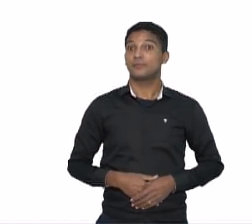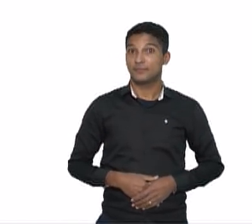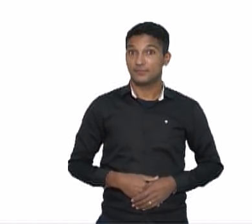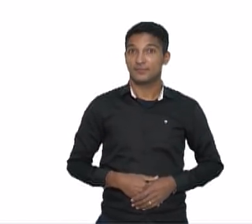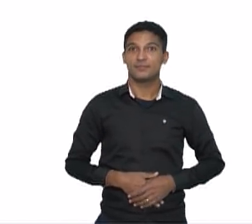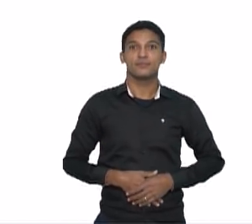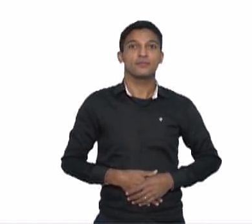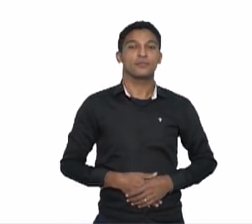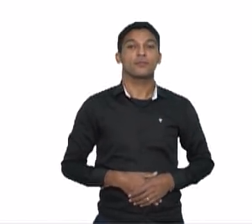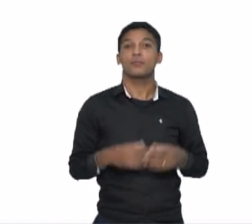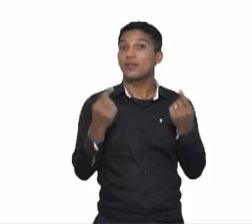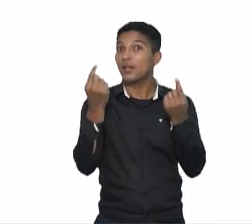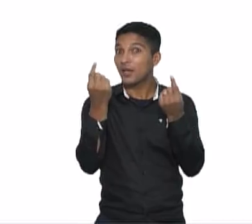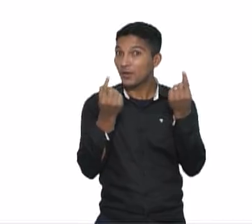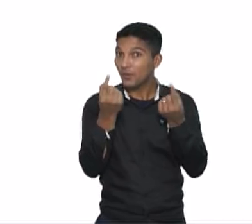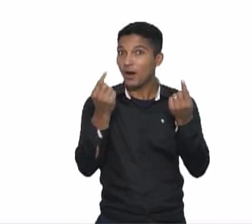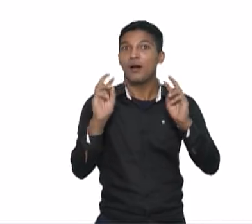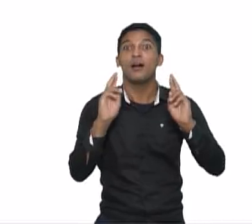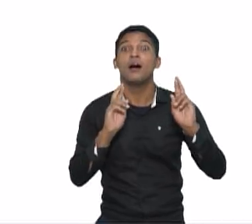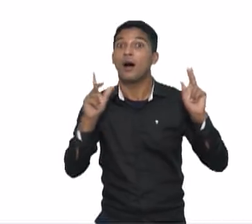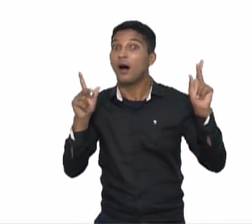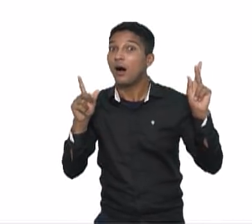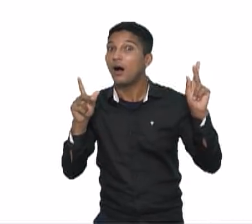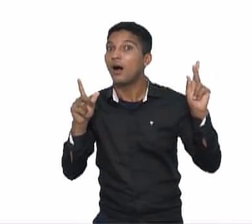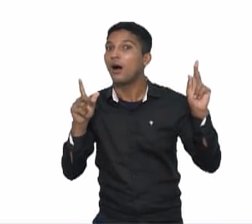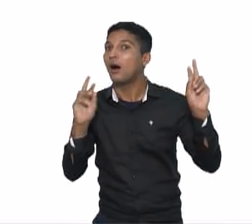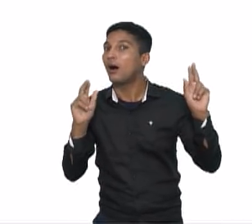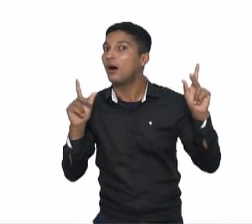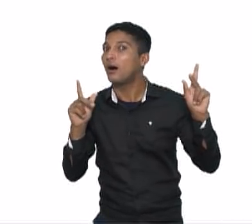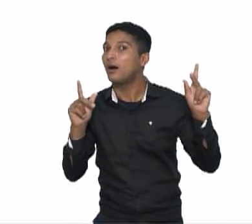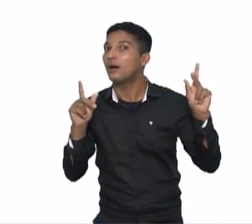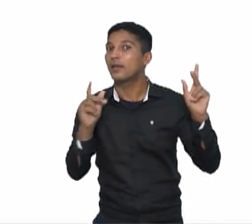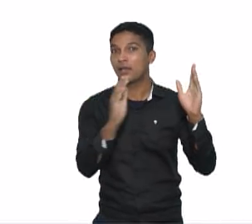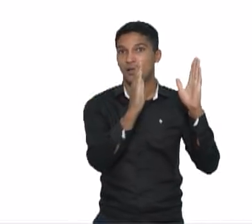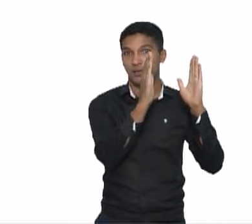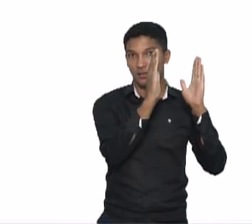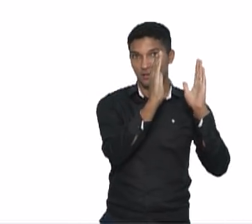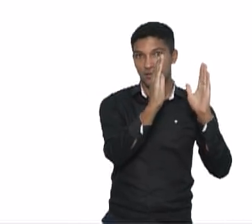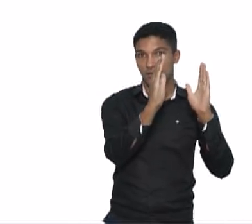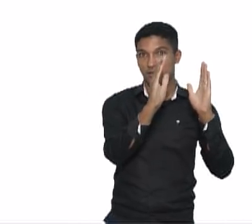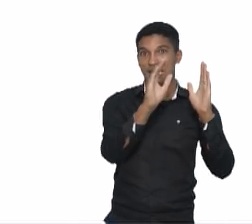2. Qual é a diferença da etapa de